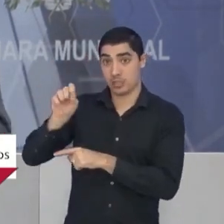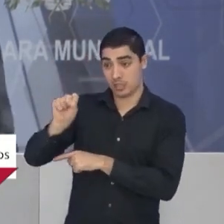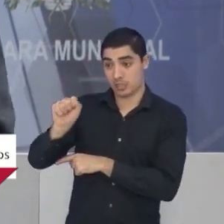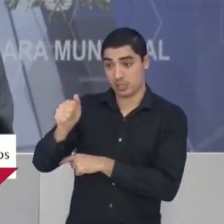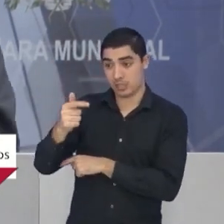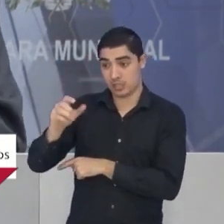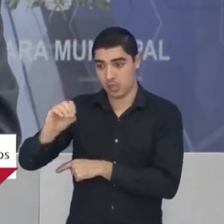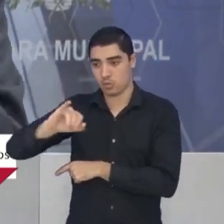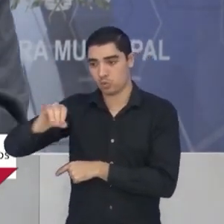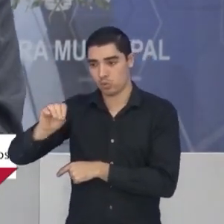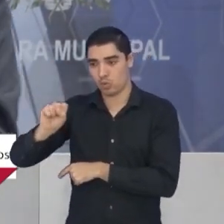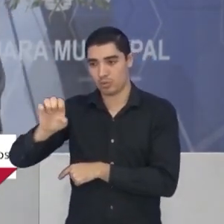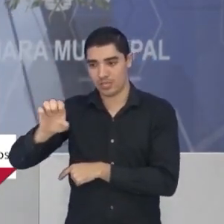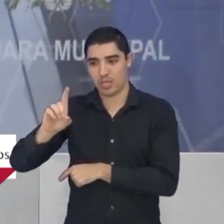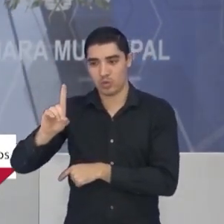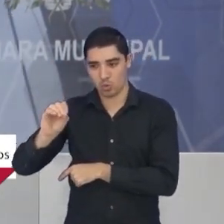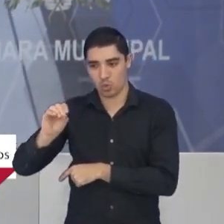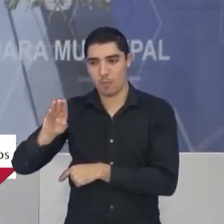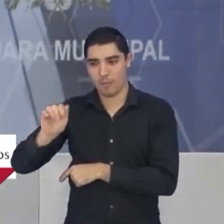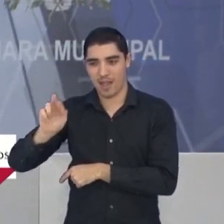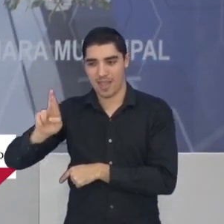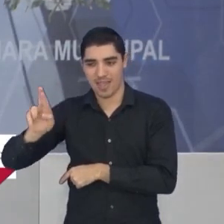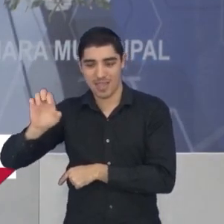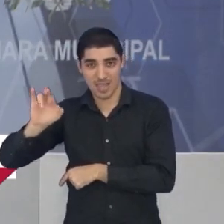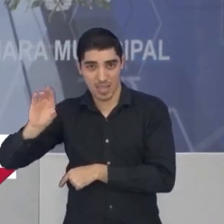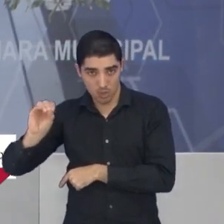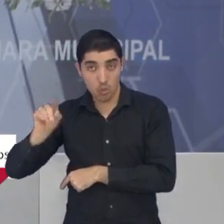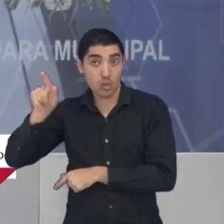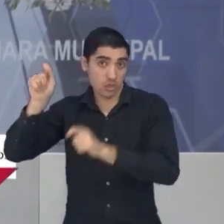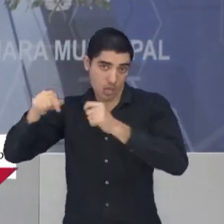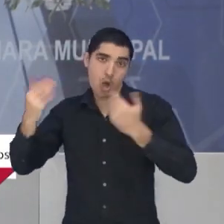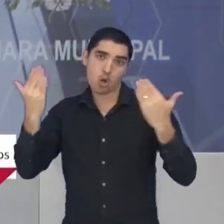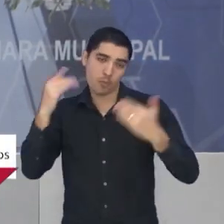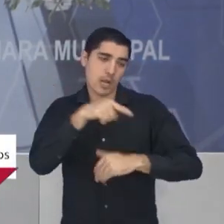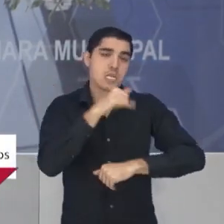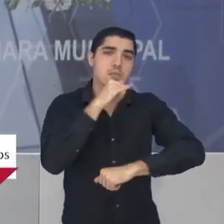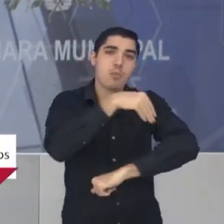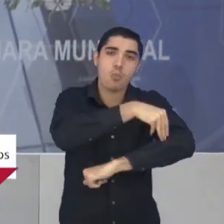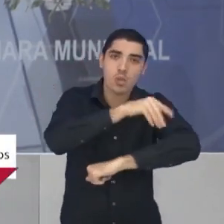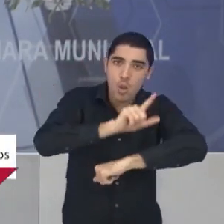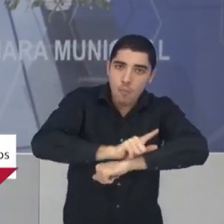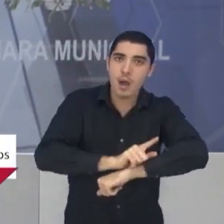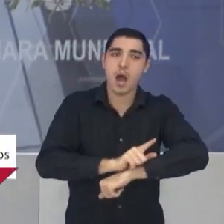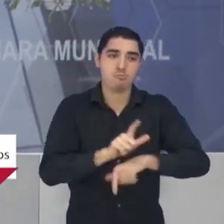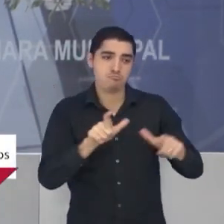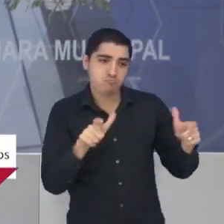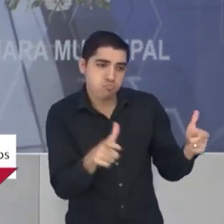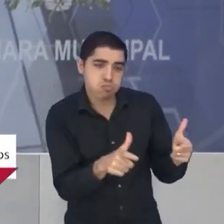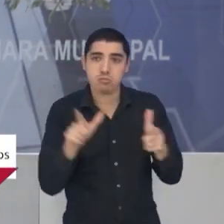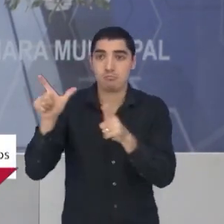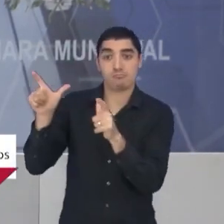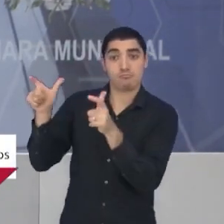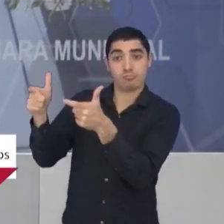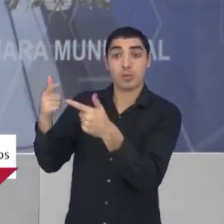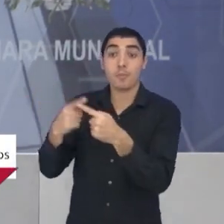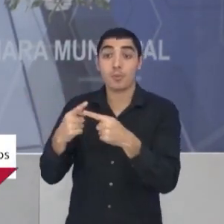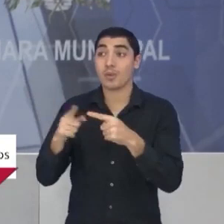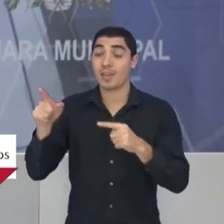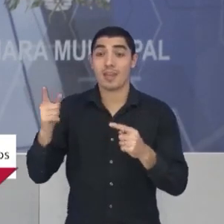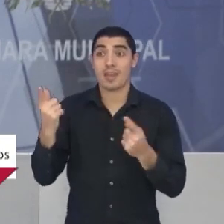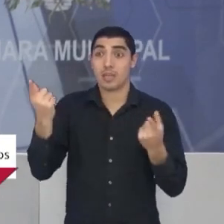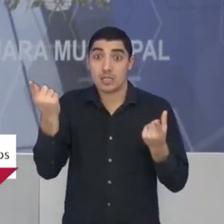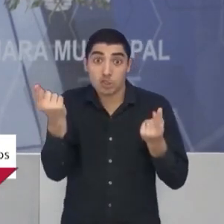Queluz ou com qualquer outra cidade que tenha o mesmo grau